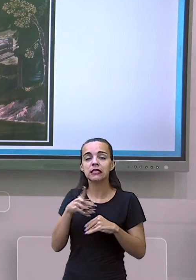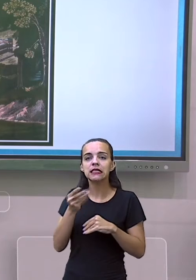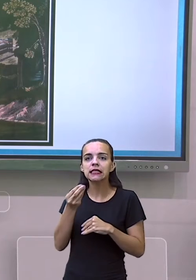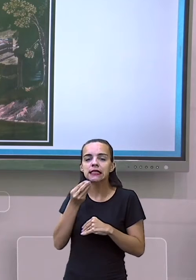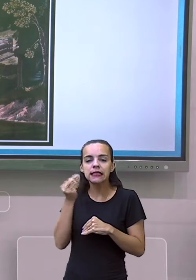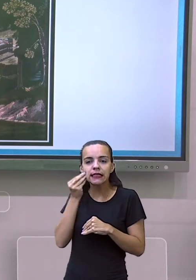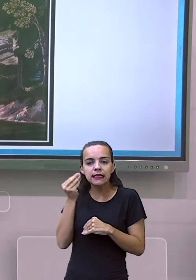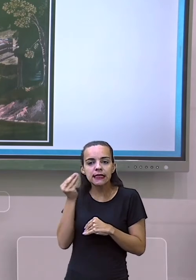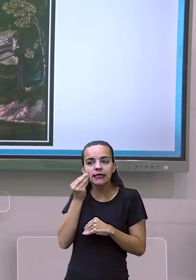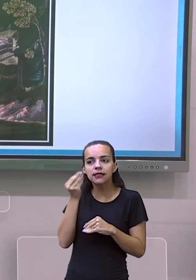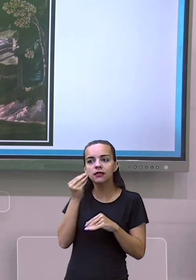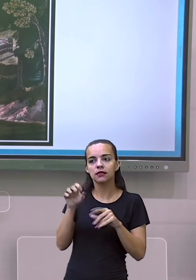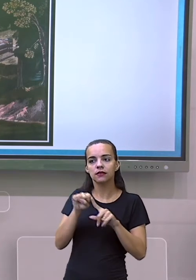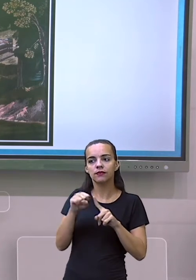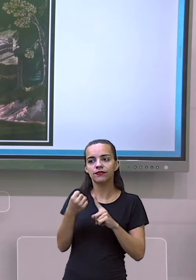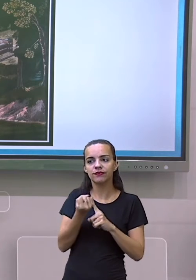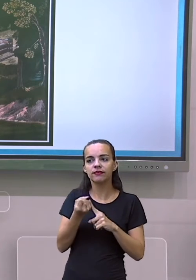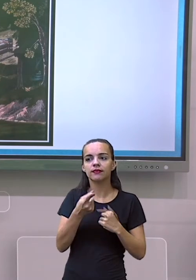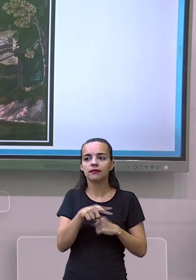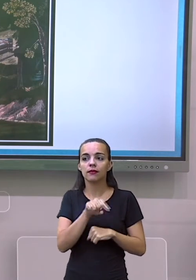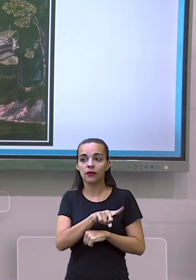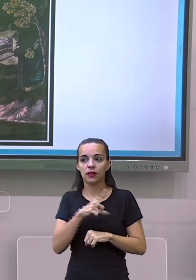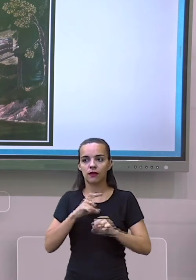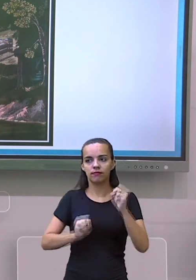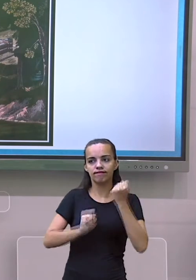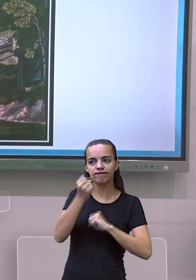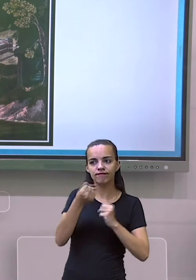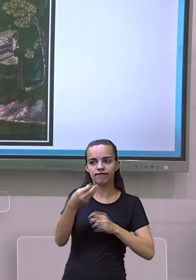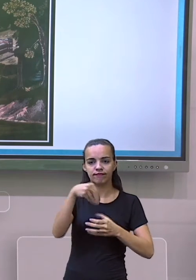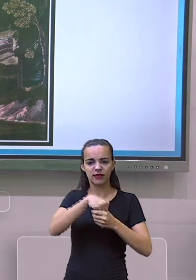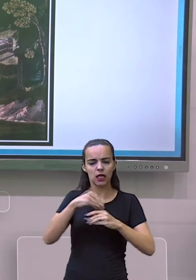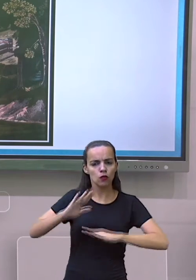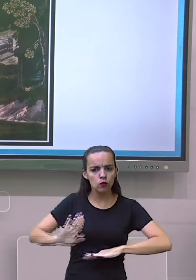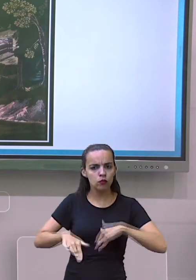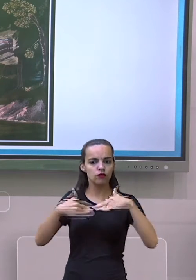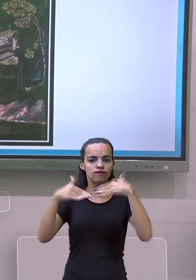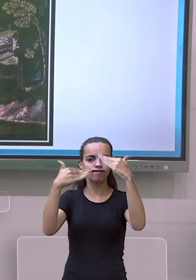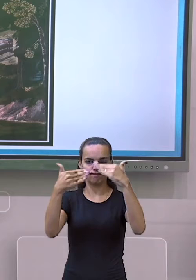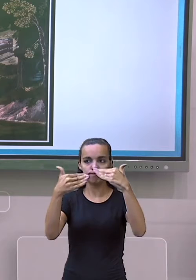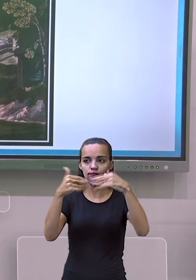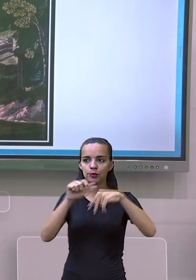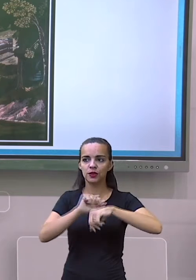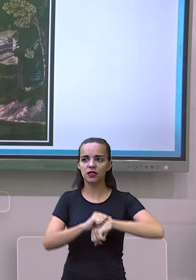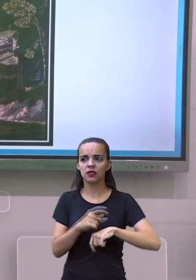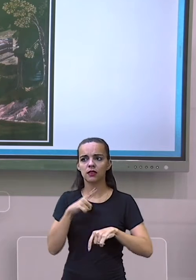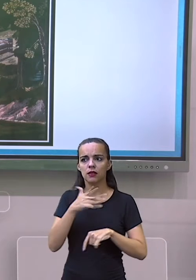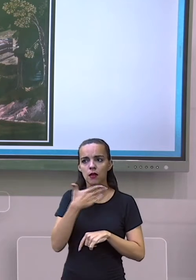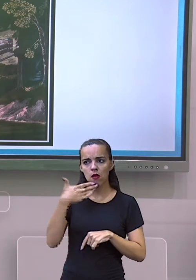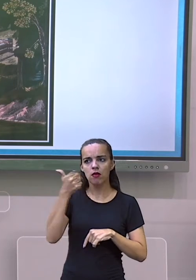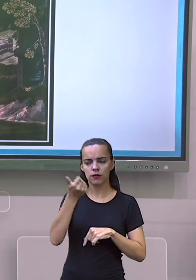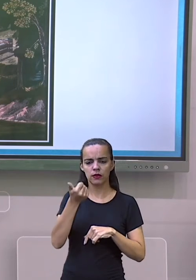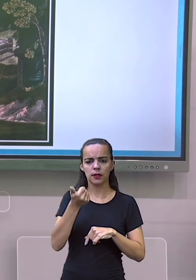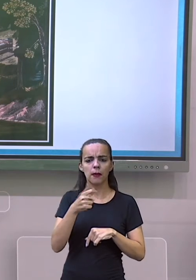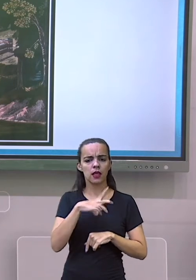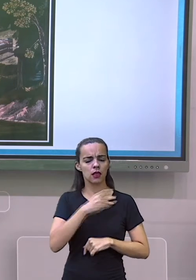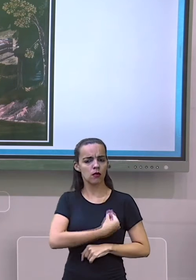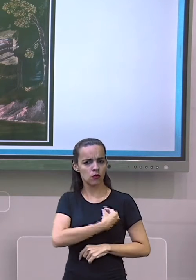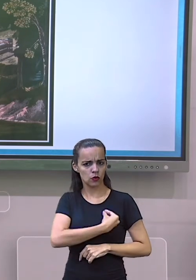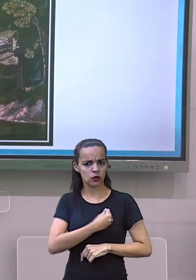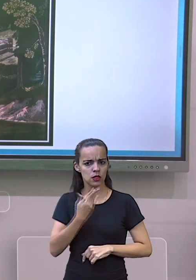socialistas utópicos, a indústria era o vetor do desenvolvimento econômico e para melhores condições de